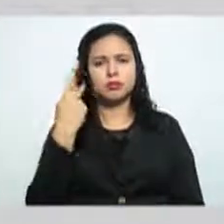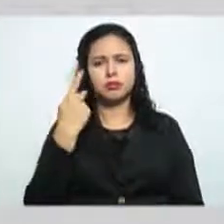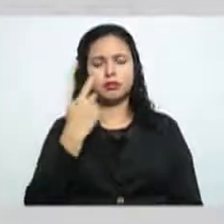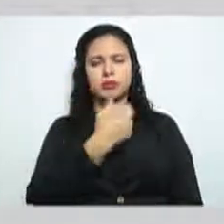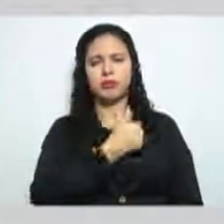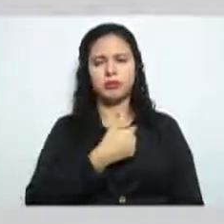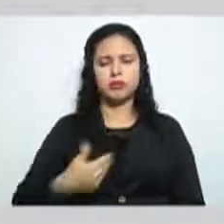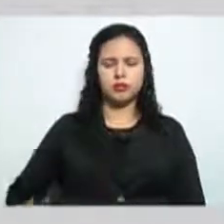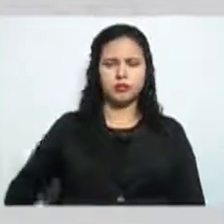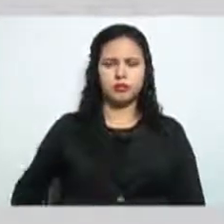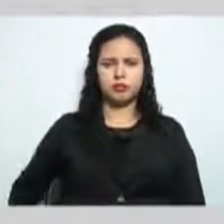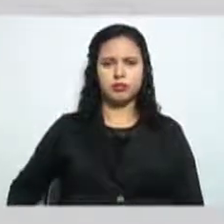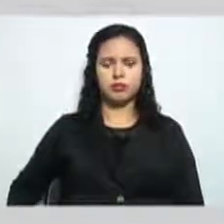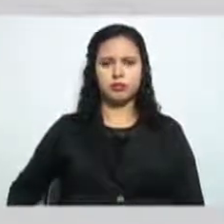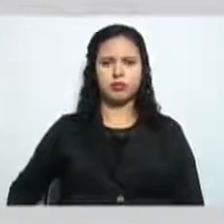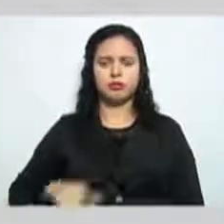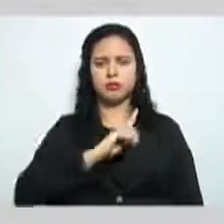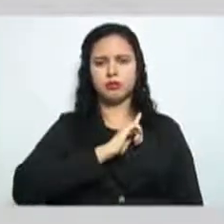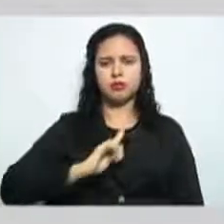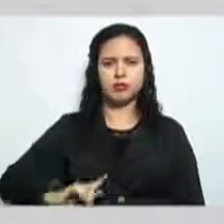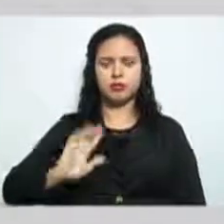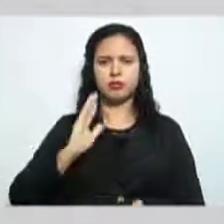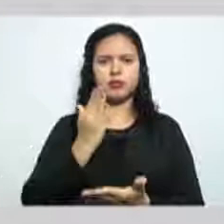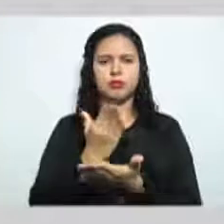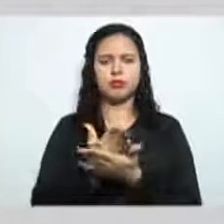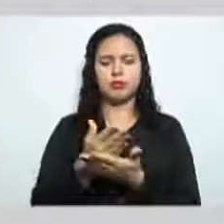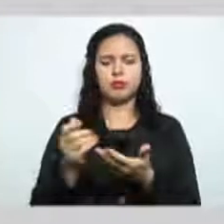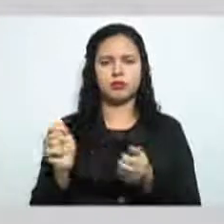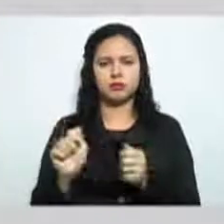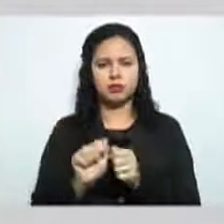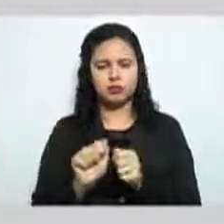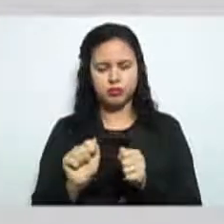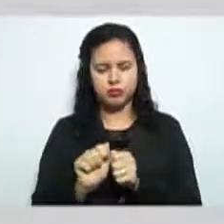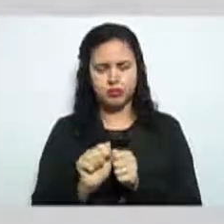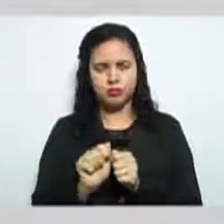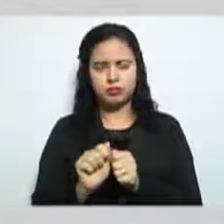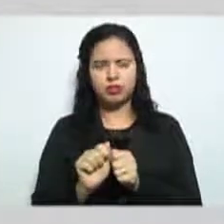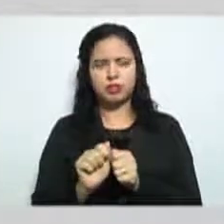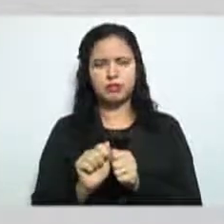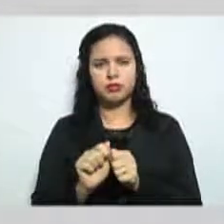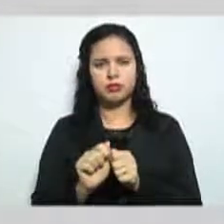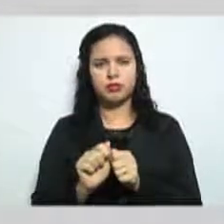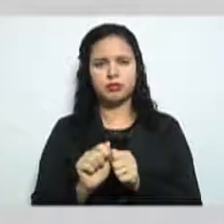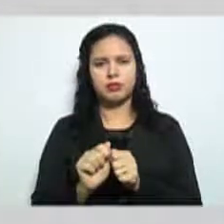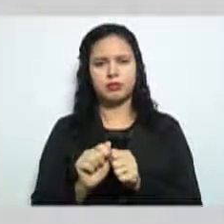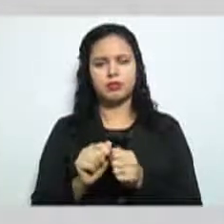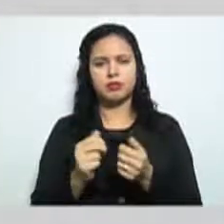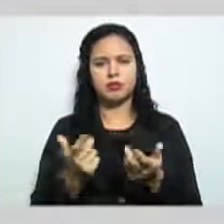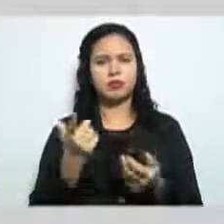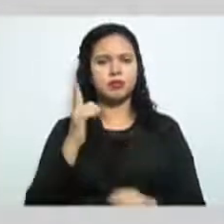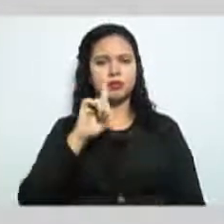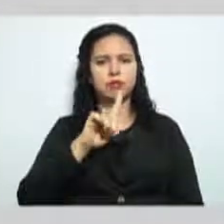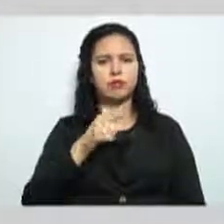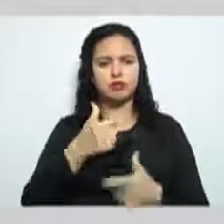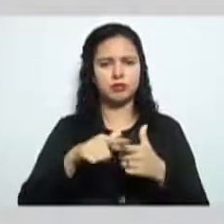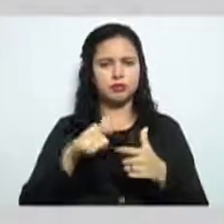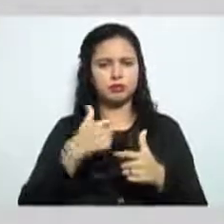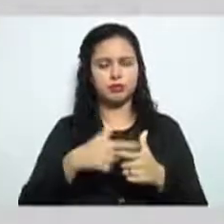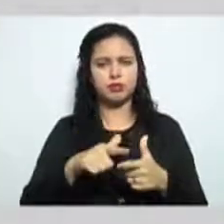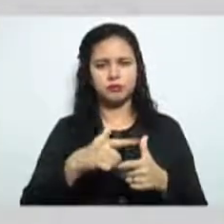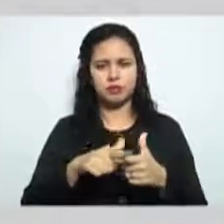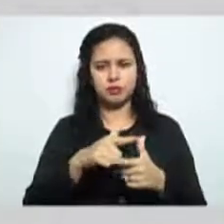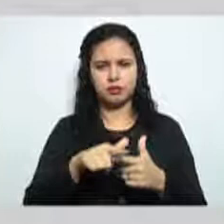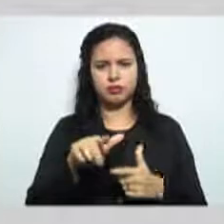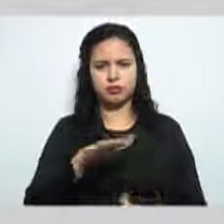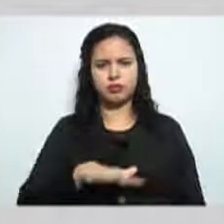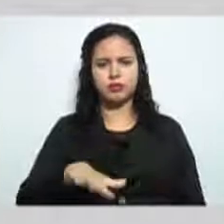governo decide fazer e o que o governo decide não fazer para enfrentar um problema público.